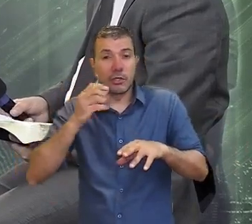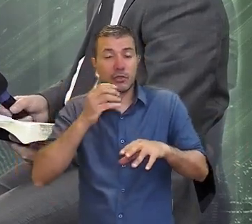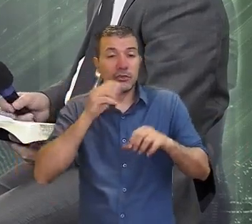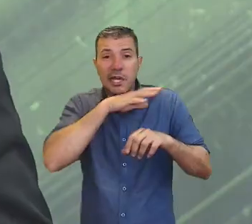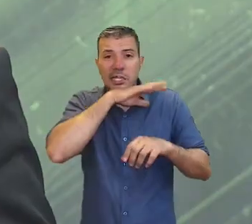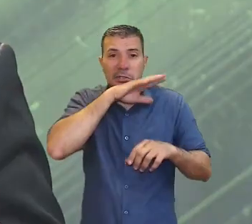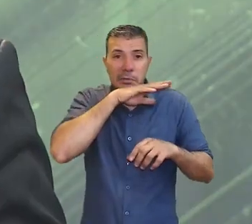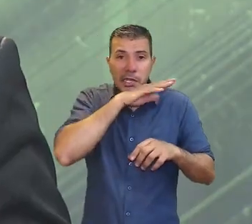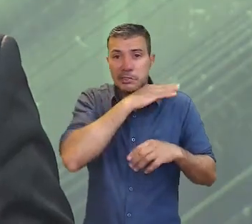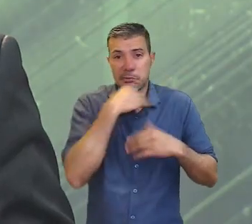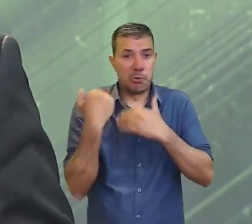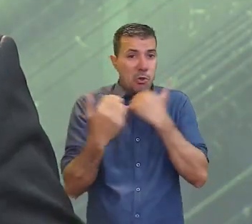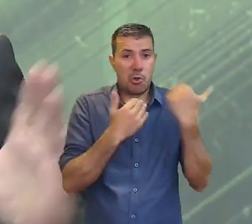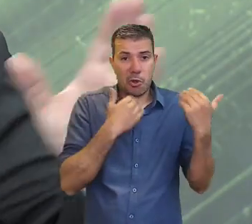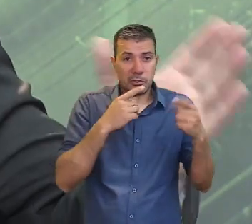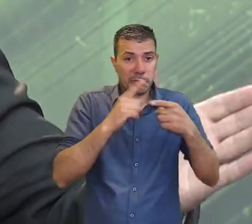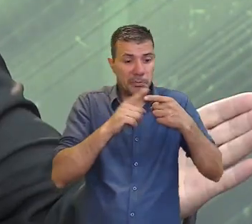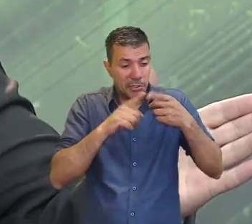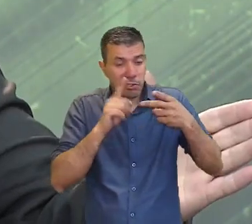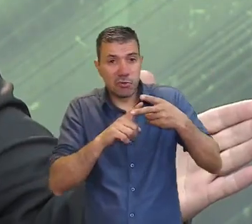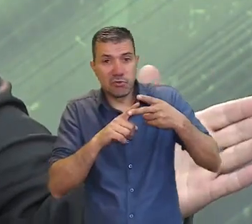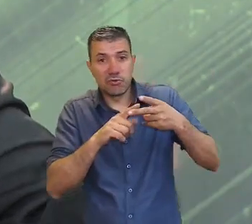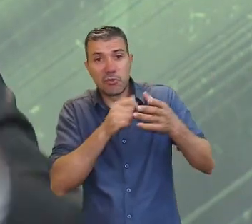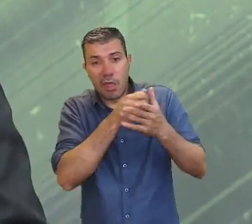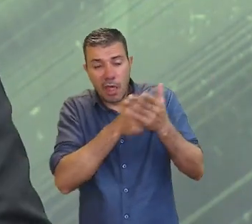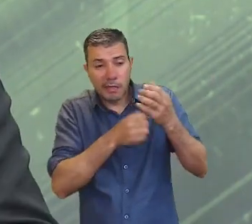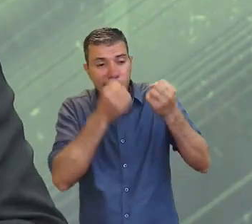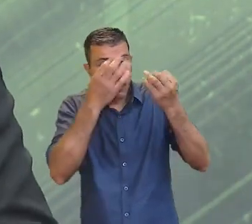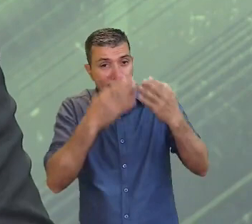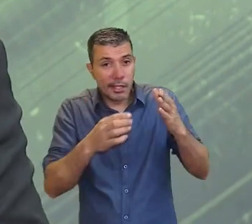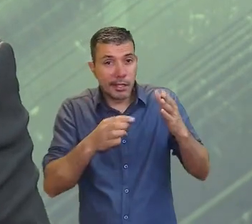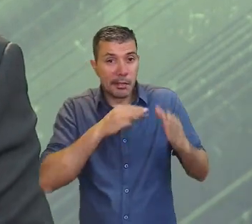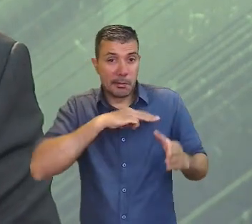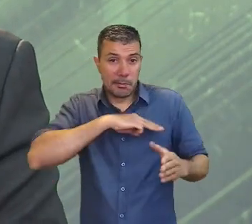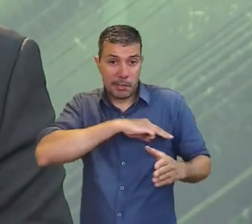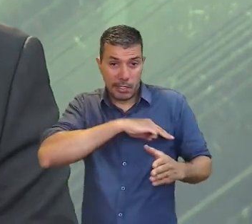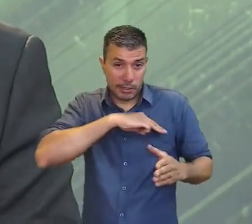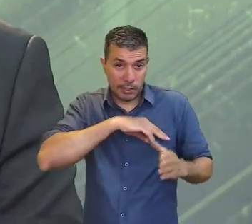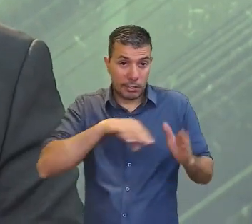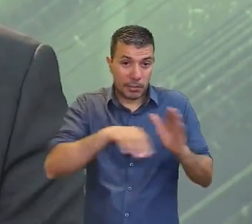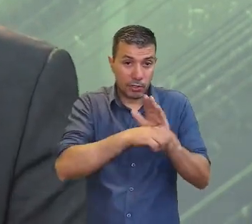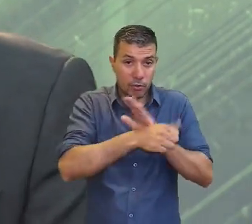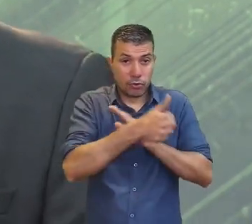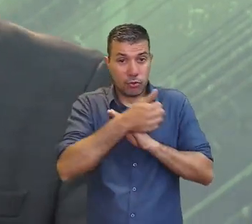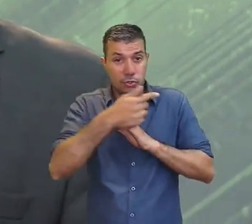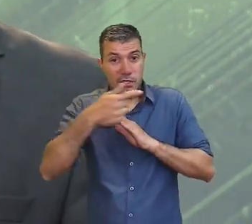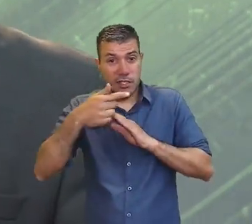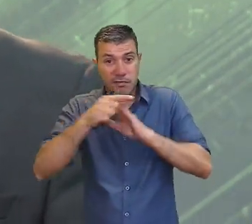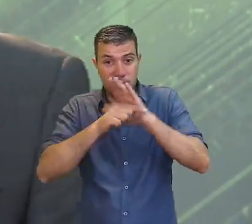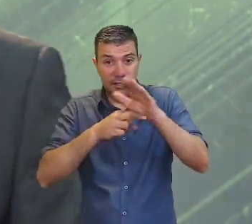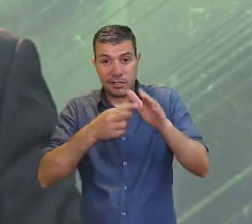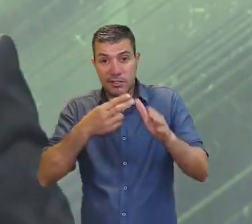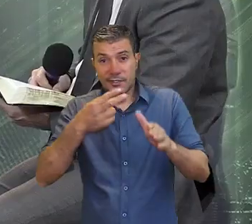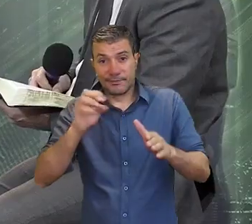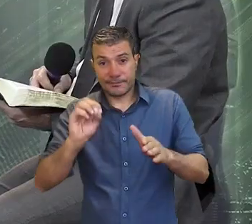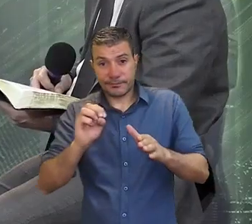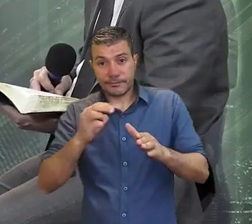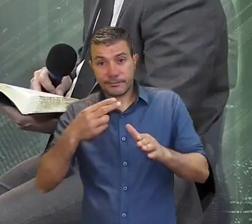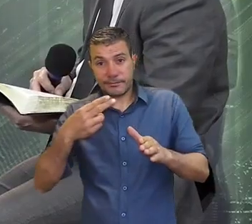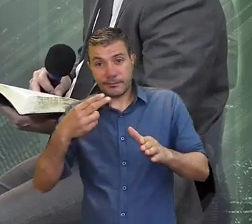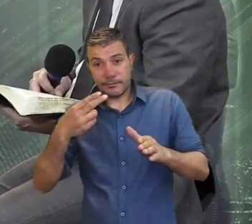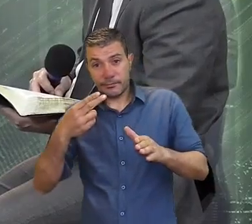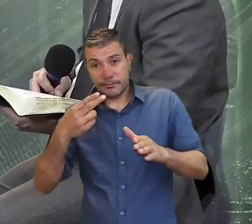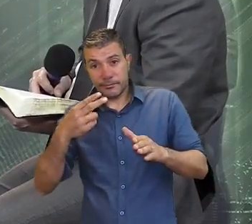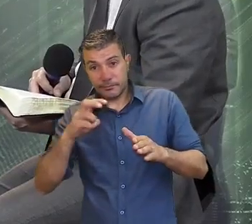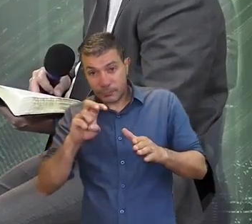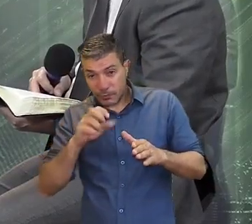aqui também, nós temos mais dois textos, vou pedir para o senhor ler Mateus 27, versos 50 e 51, e o pastor Cláudio vai ler para a gente logo em